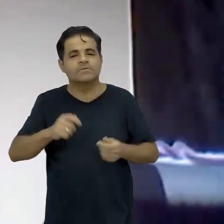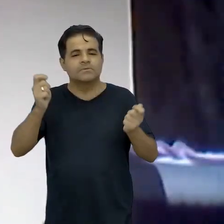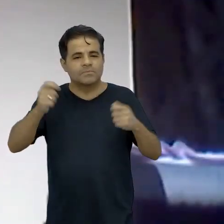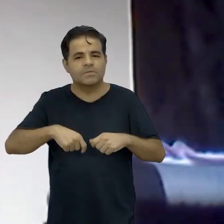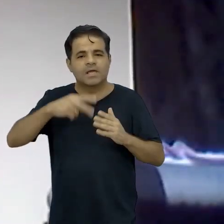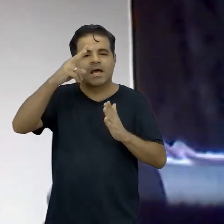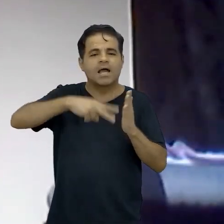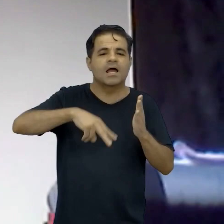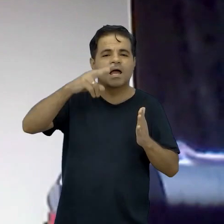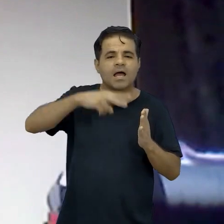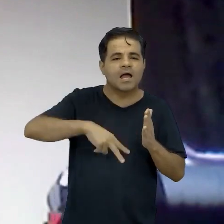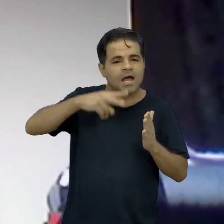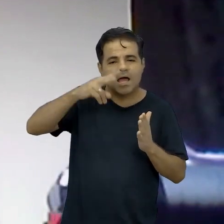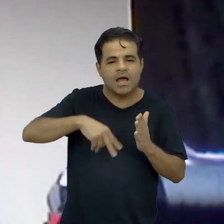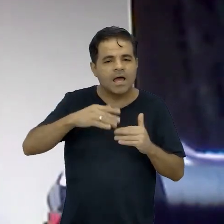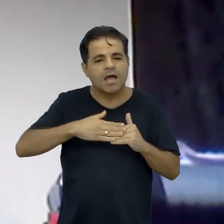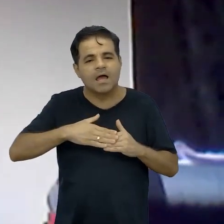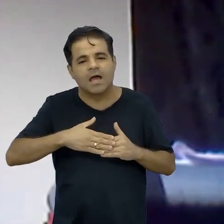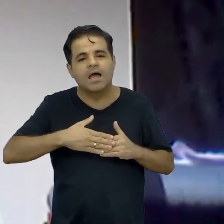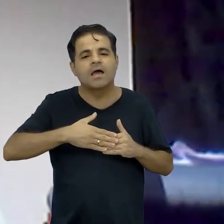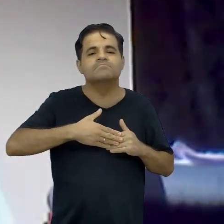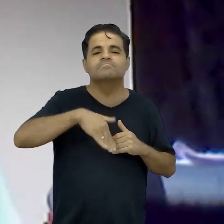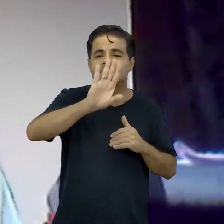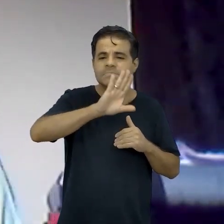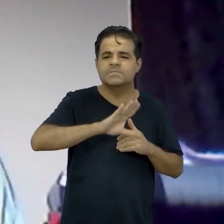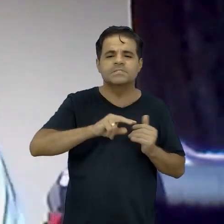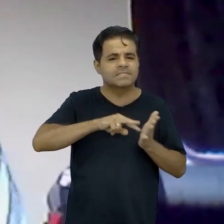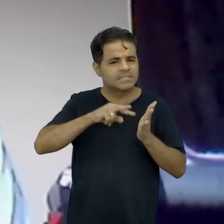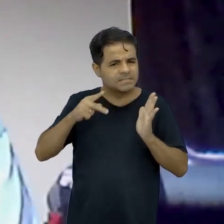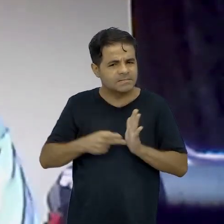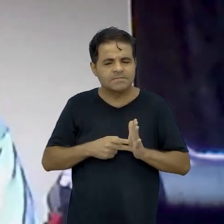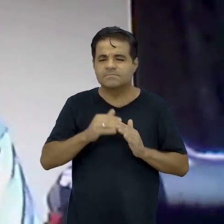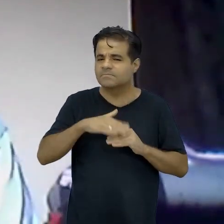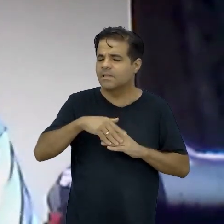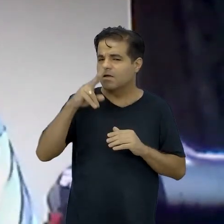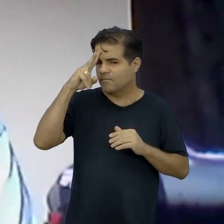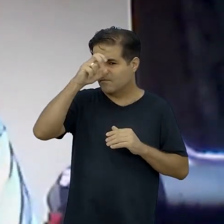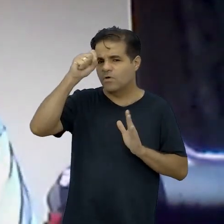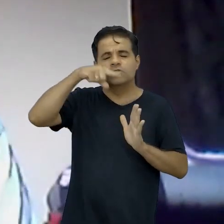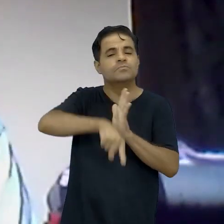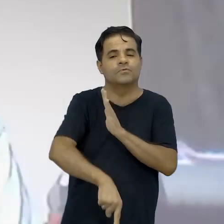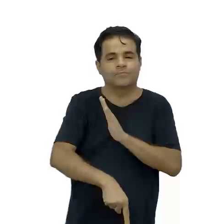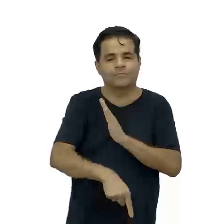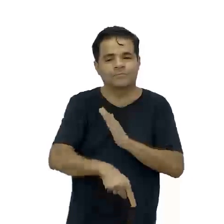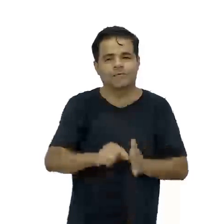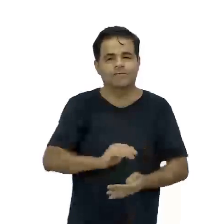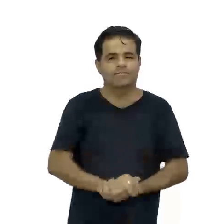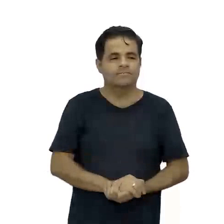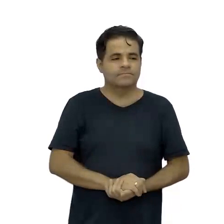leitura mais significativa.